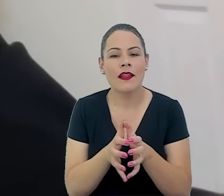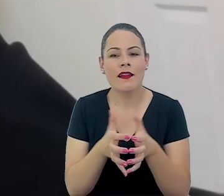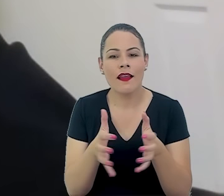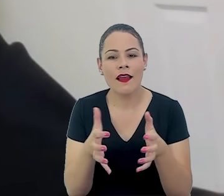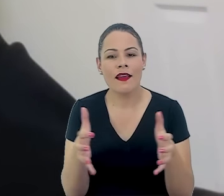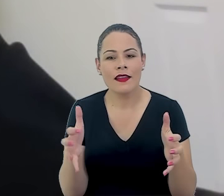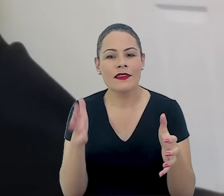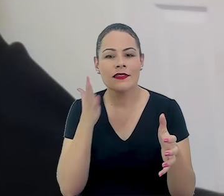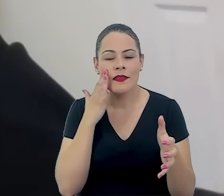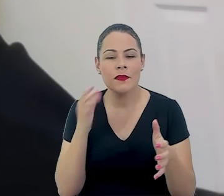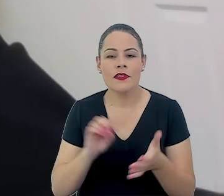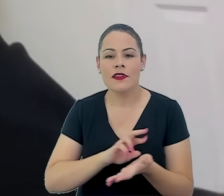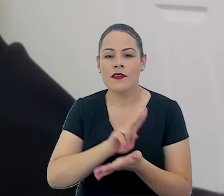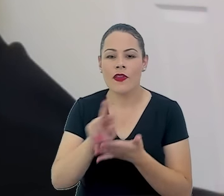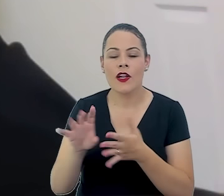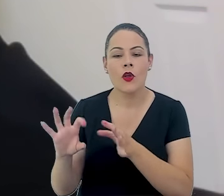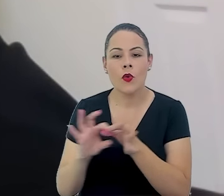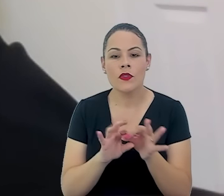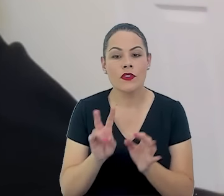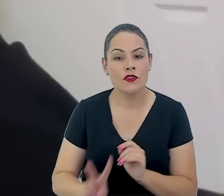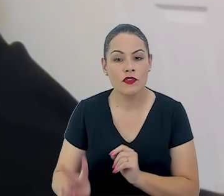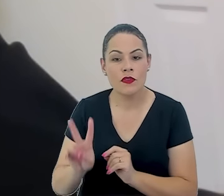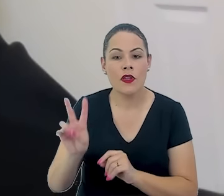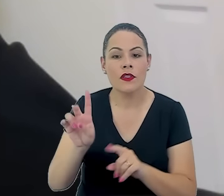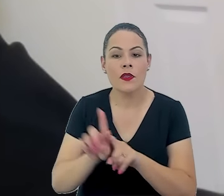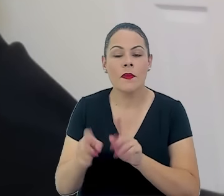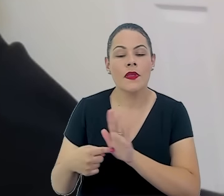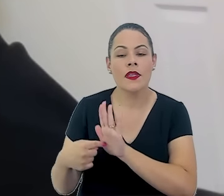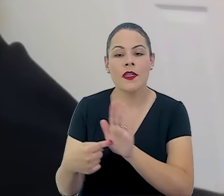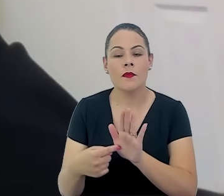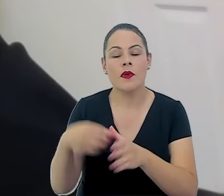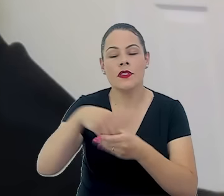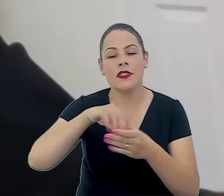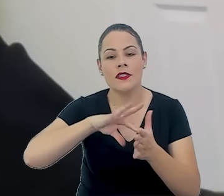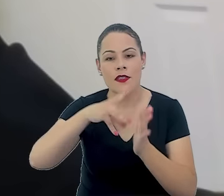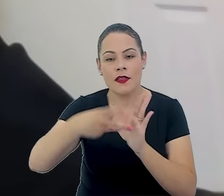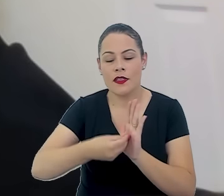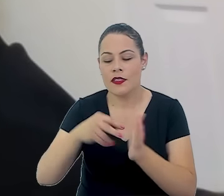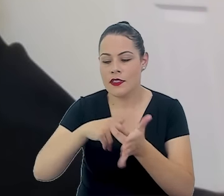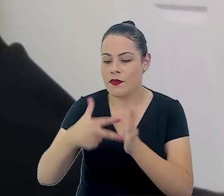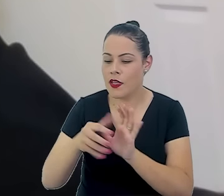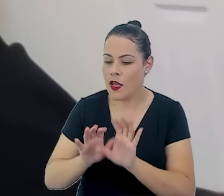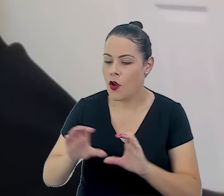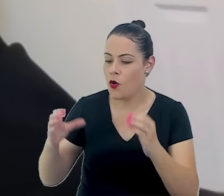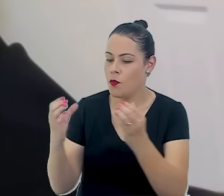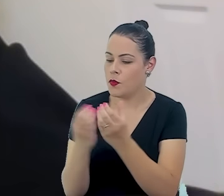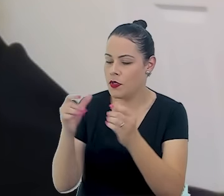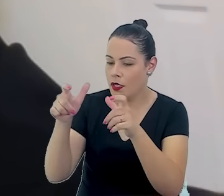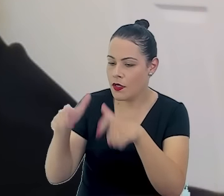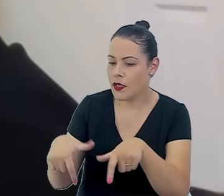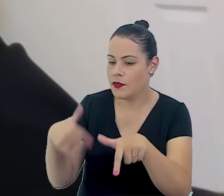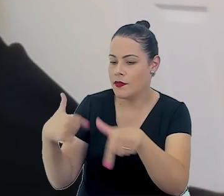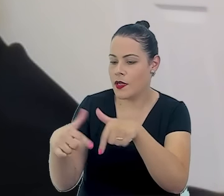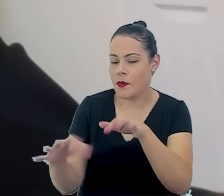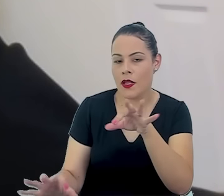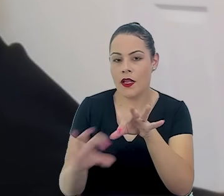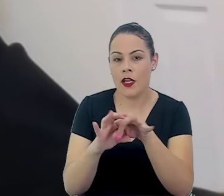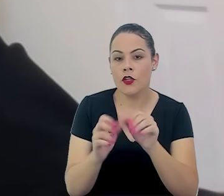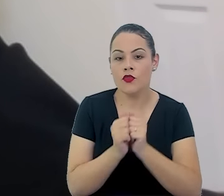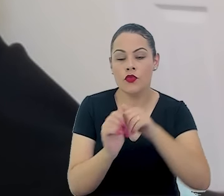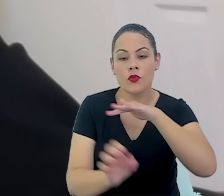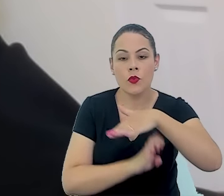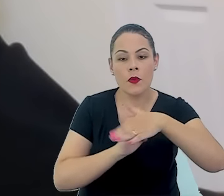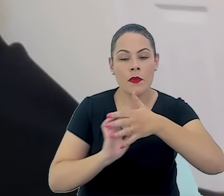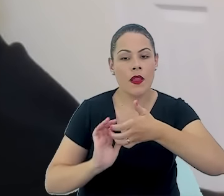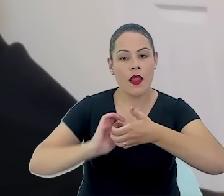está crescendo com cadeias de valor na Amazônia, através do qual as comunidades locais trabalham com empresas